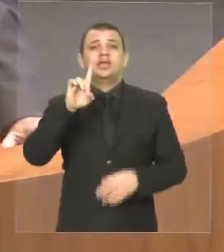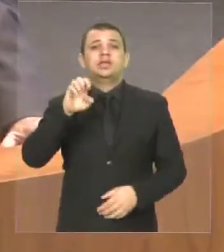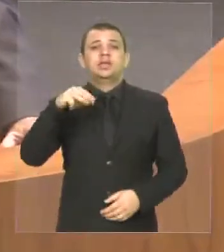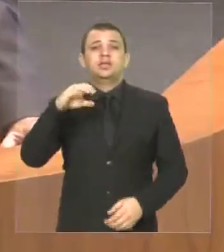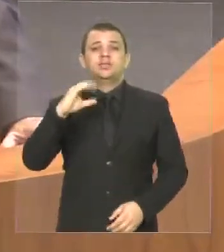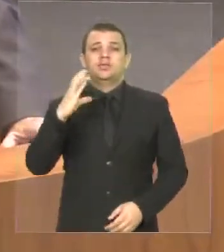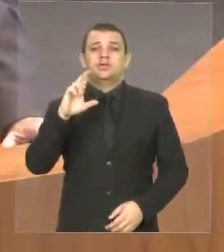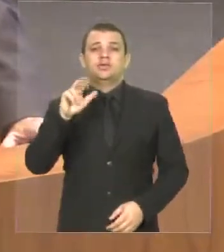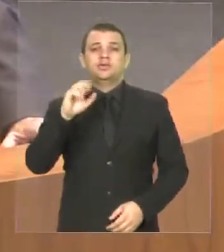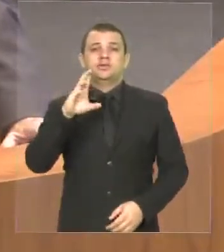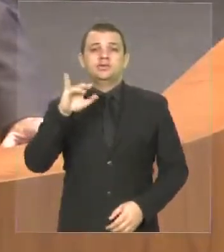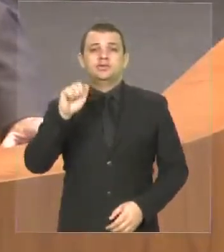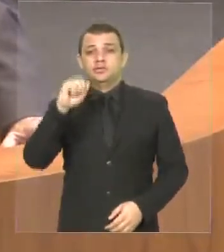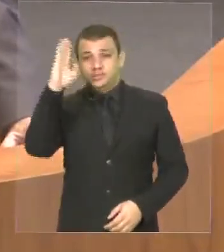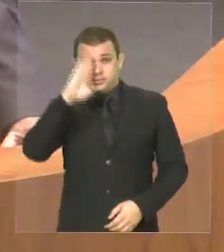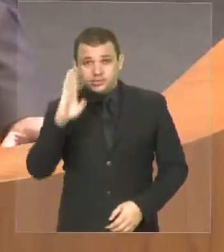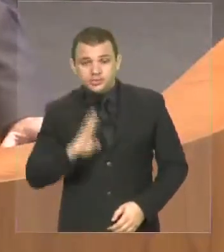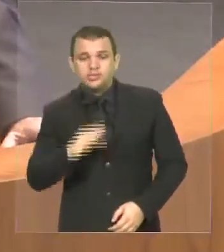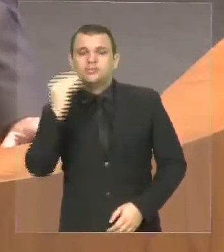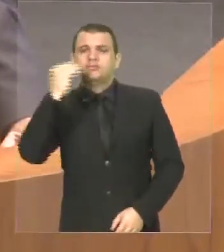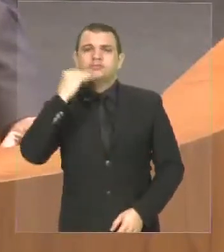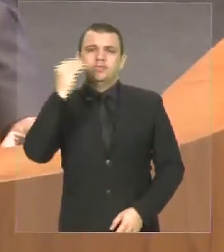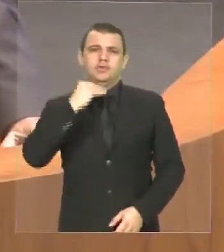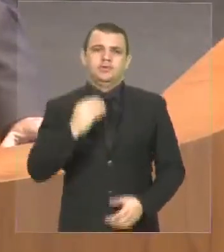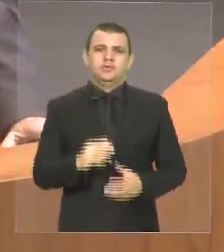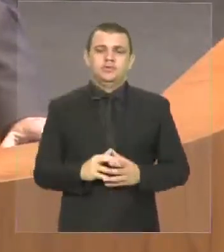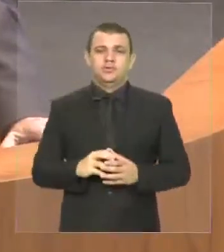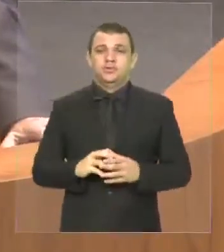O poder legislativo e o poder